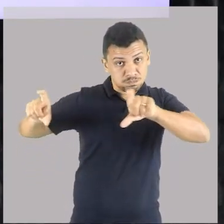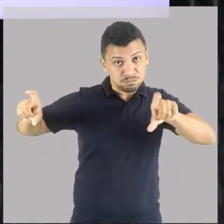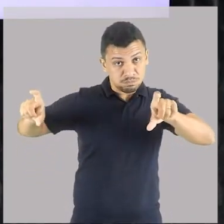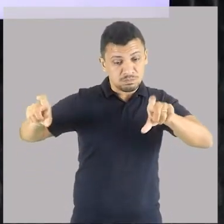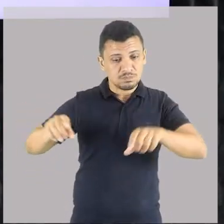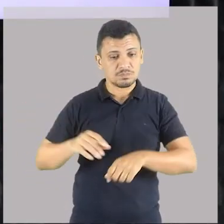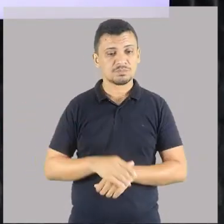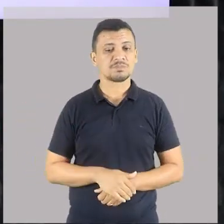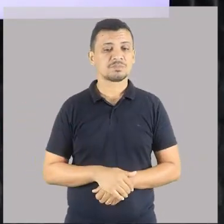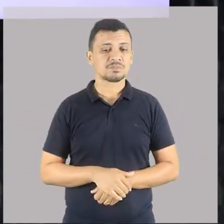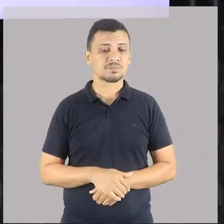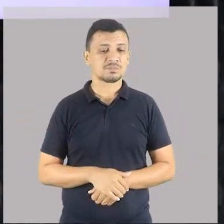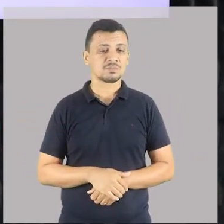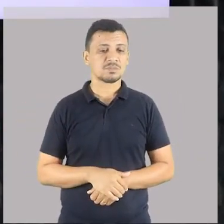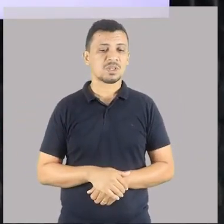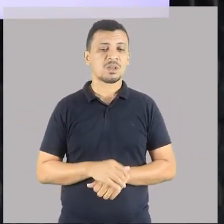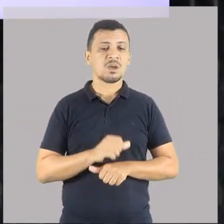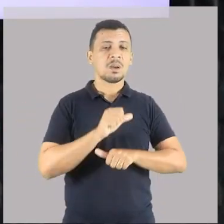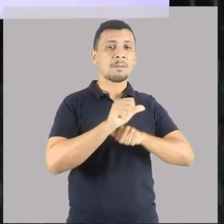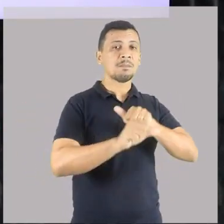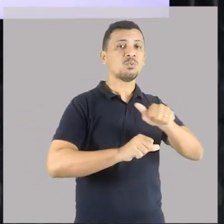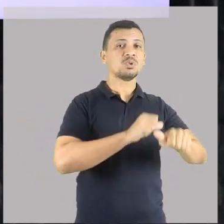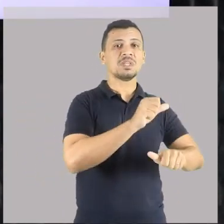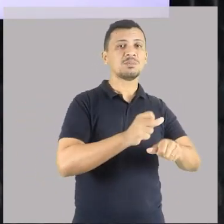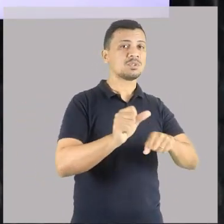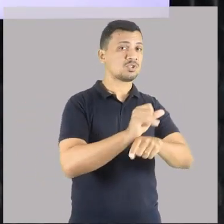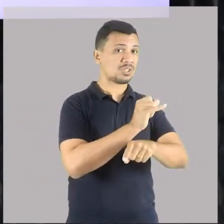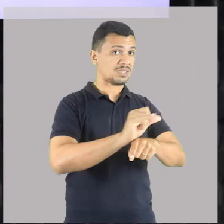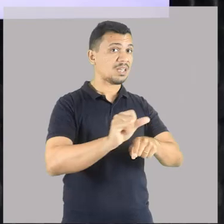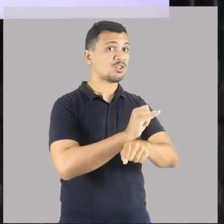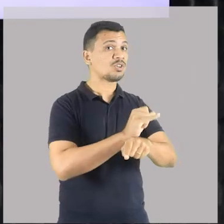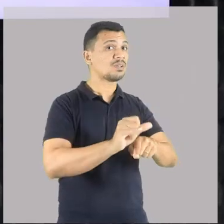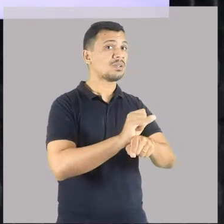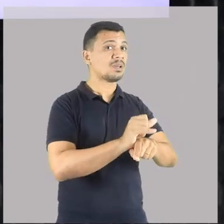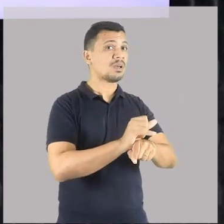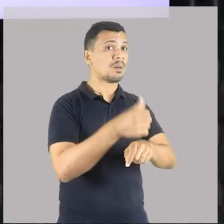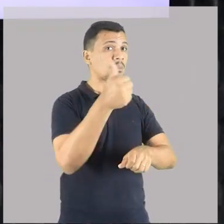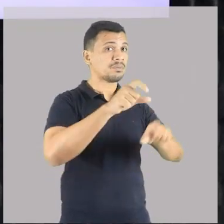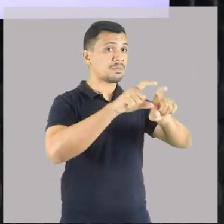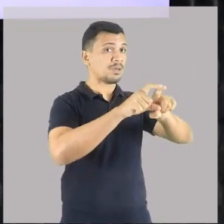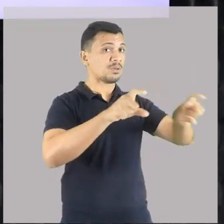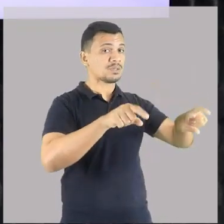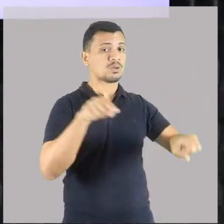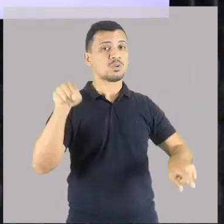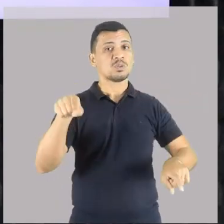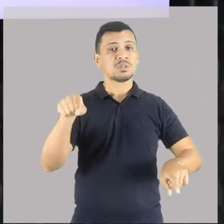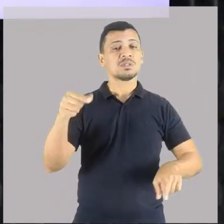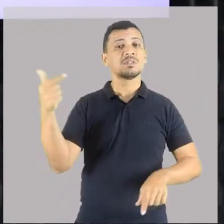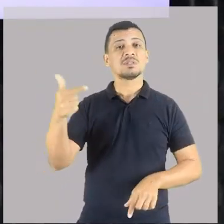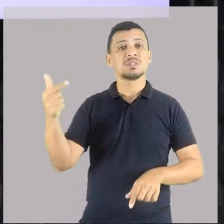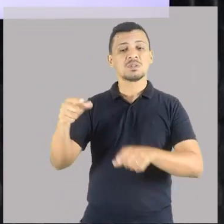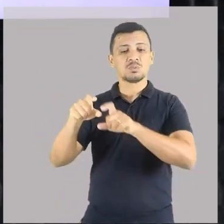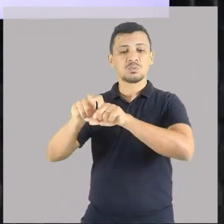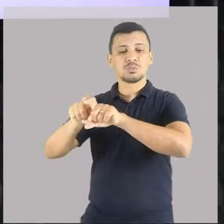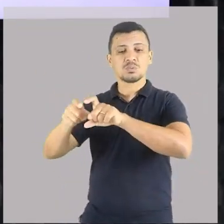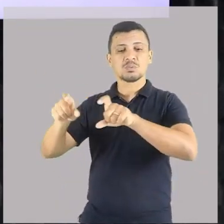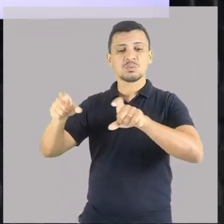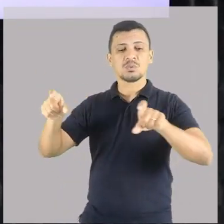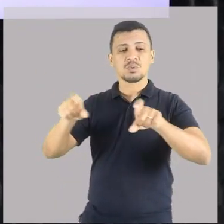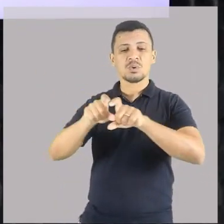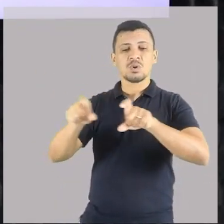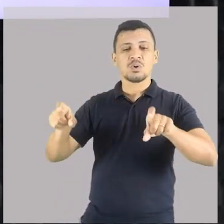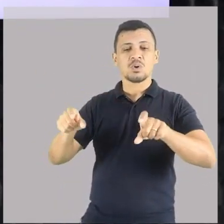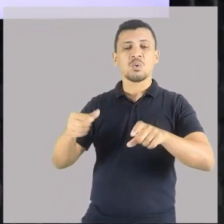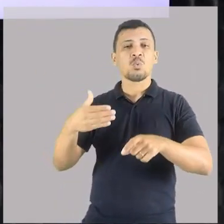A primeira oração, mudemos de estratégia. É a primeira oração. Segunda oração, quando as coisas não nos